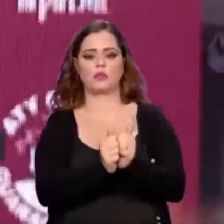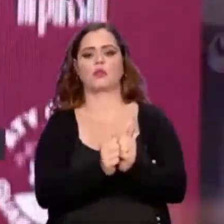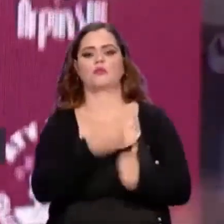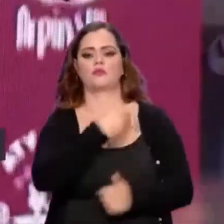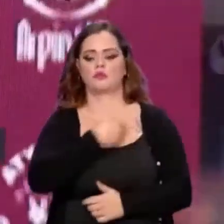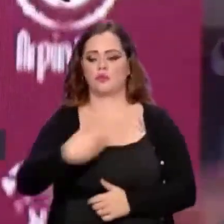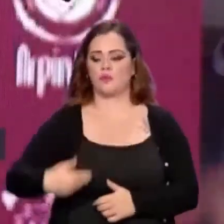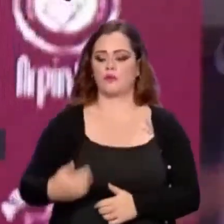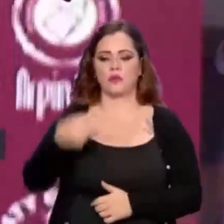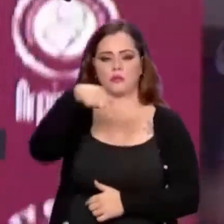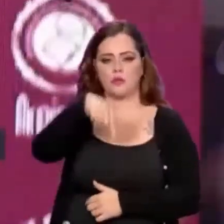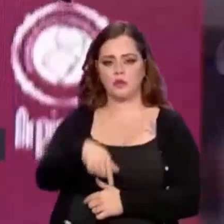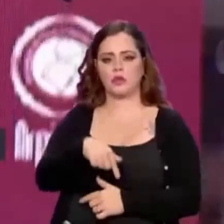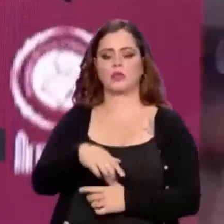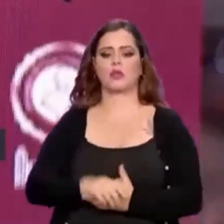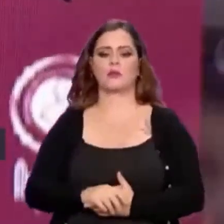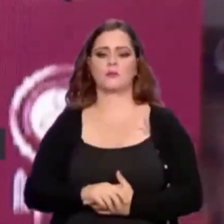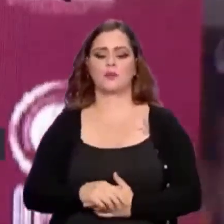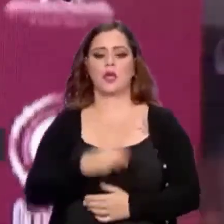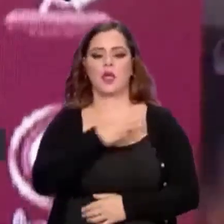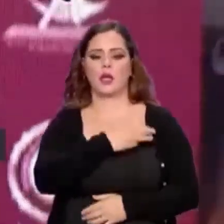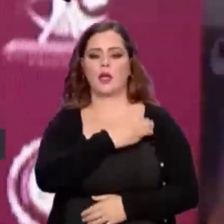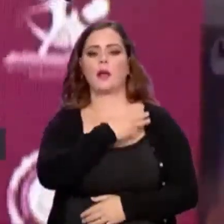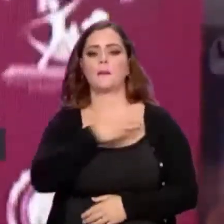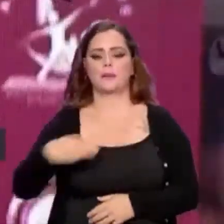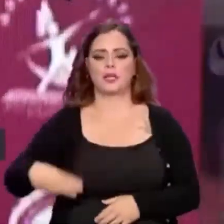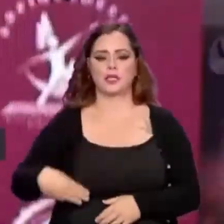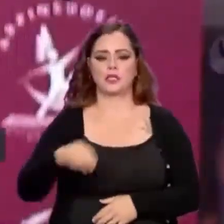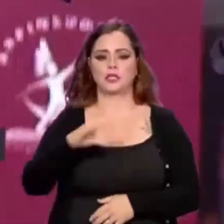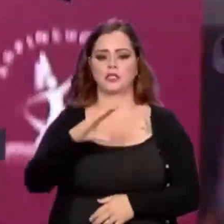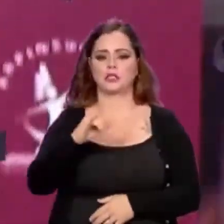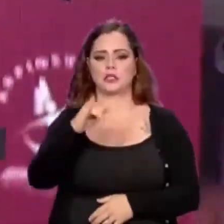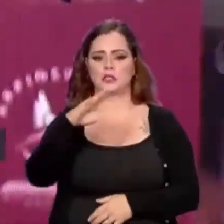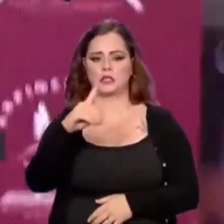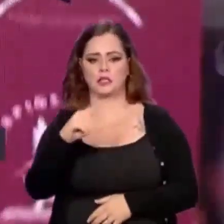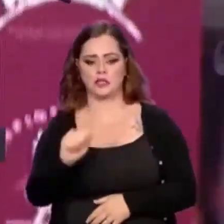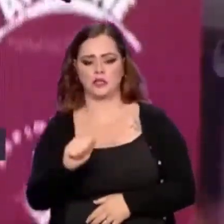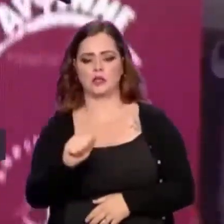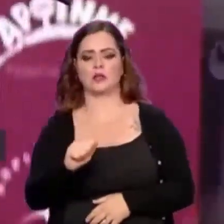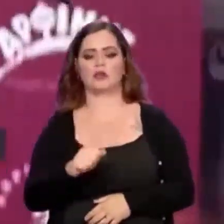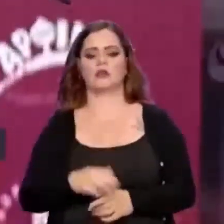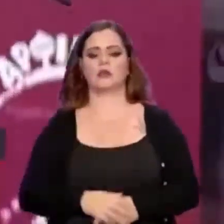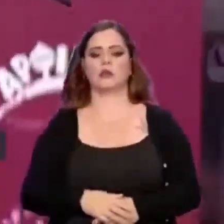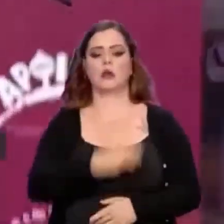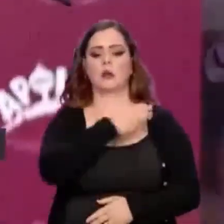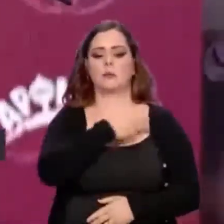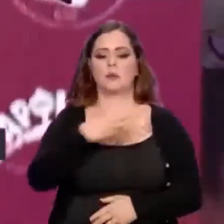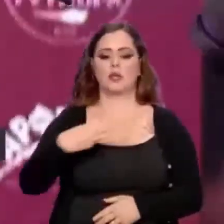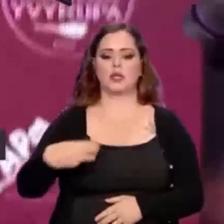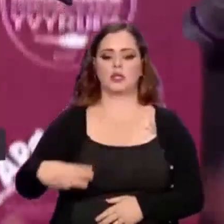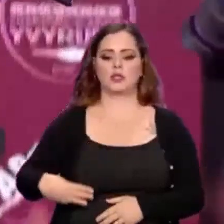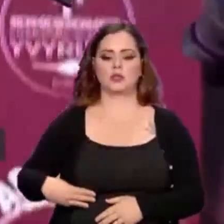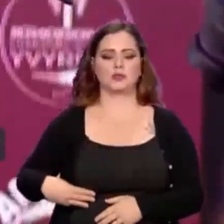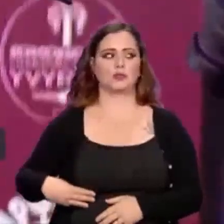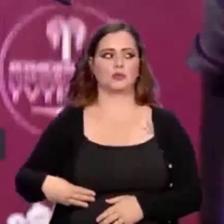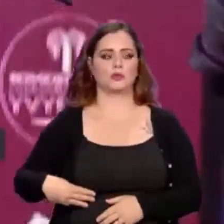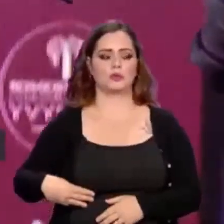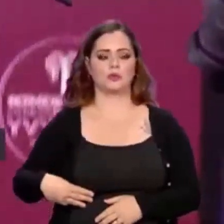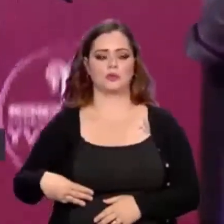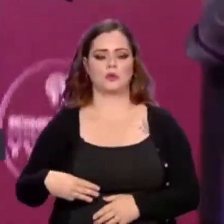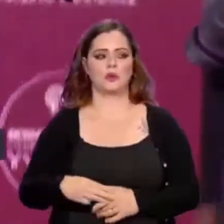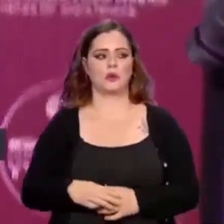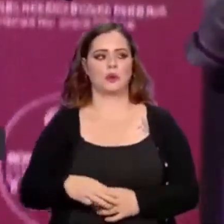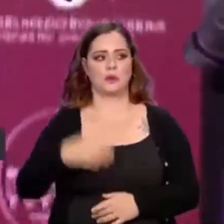aqui presentes, a ministra Cida Gonçalves, ministra da Mulher, ministro Márcio